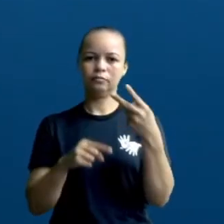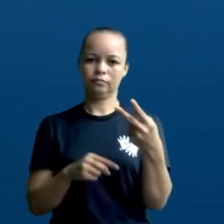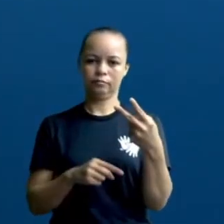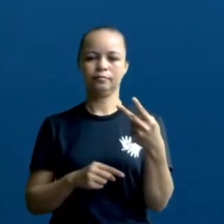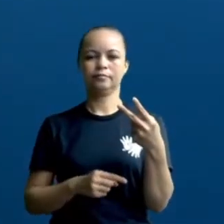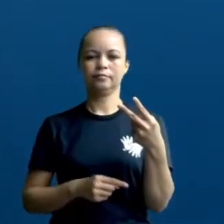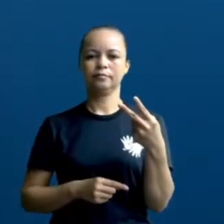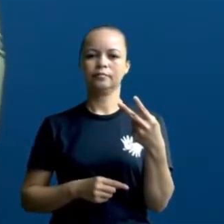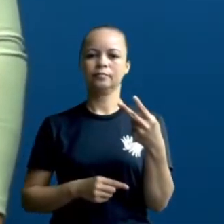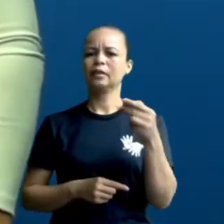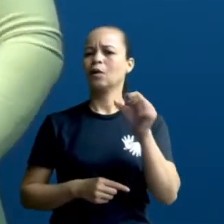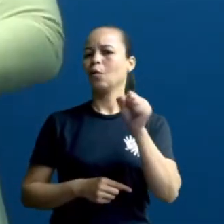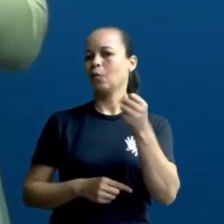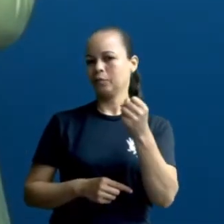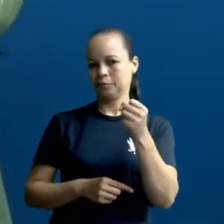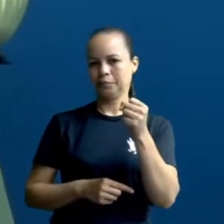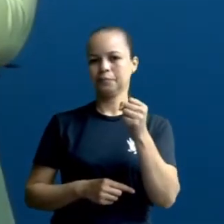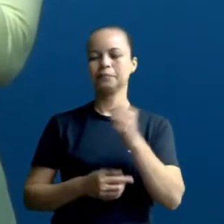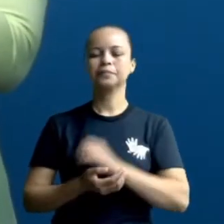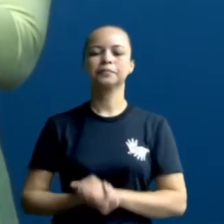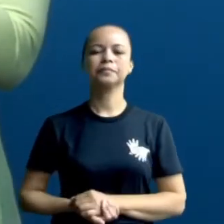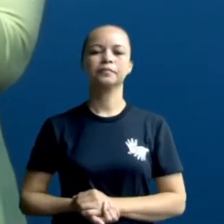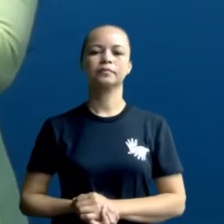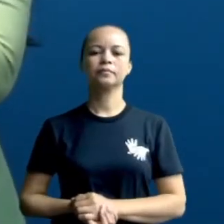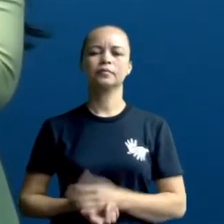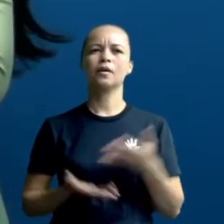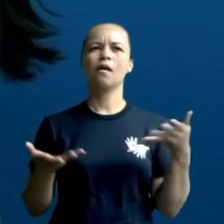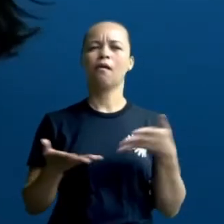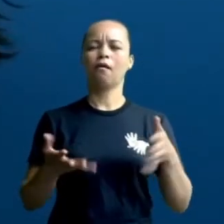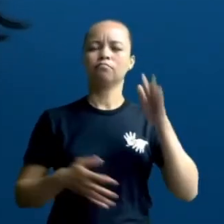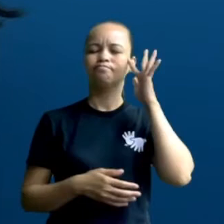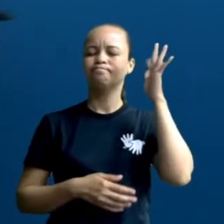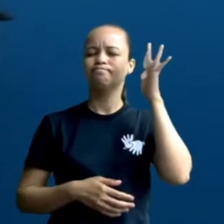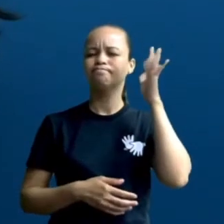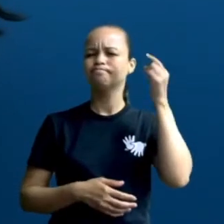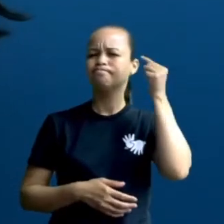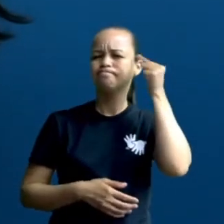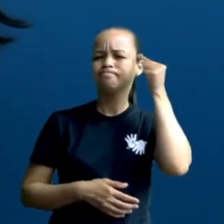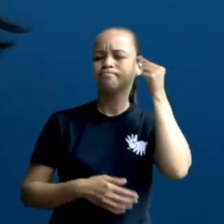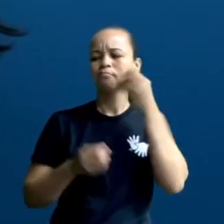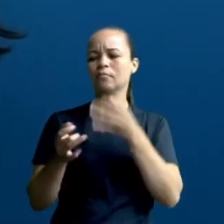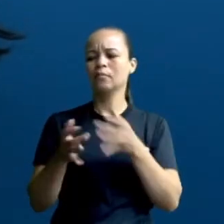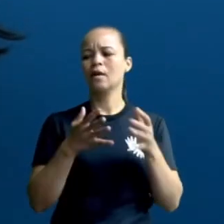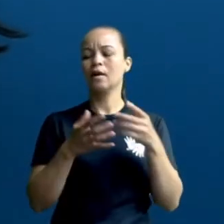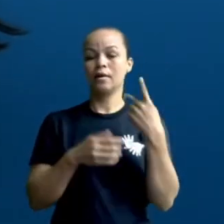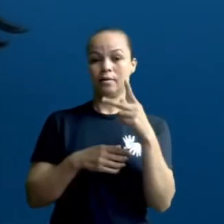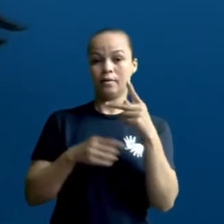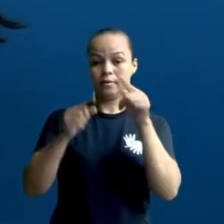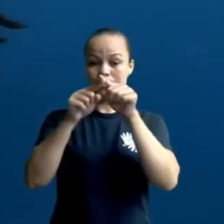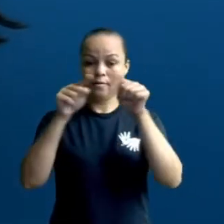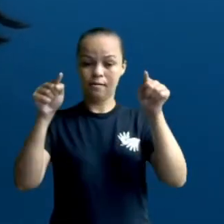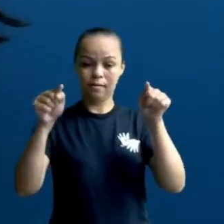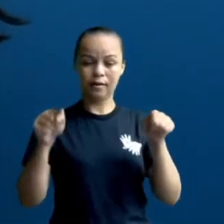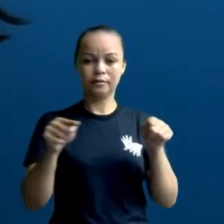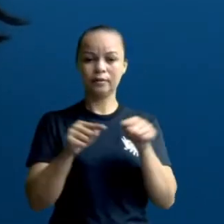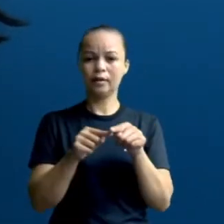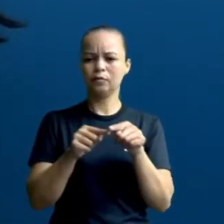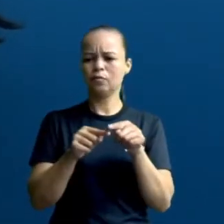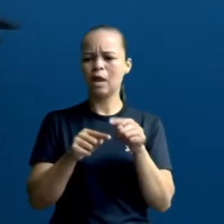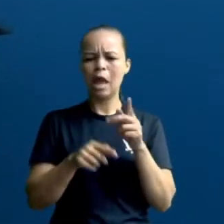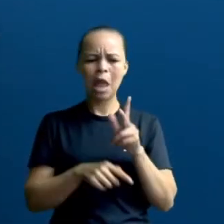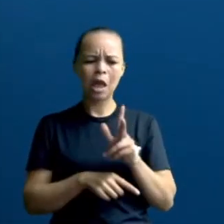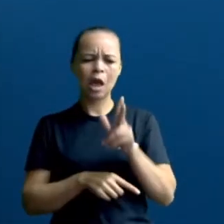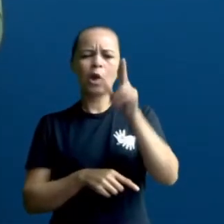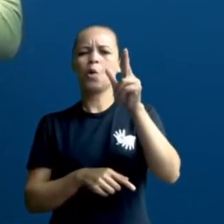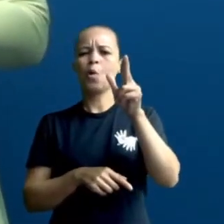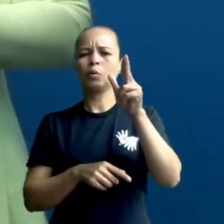2. 8. Agora vamos imaginar que esse retângulo, ele foi cortado